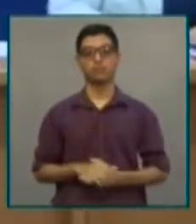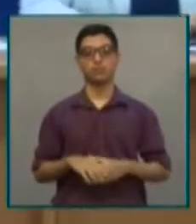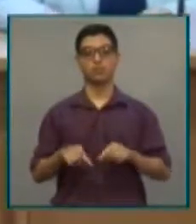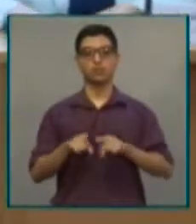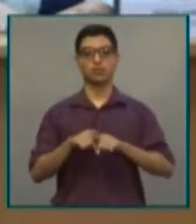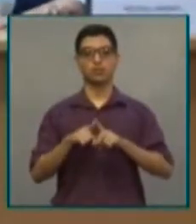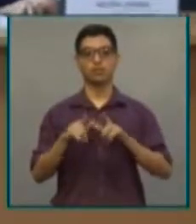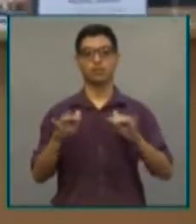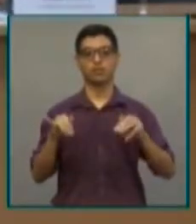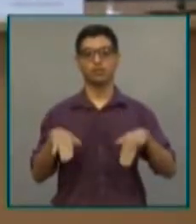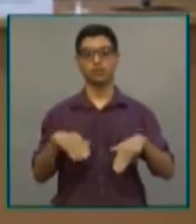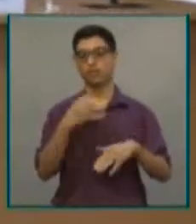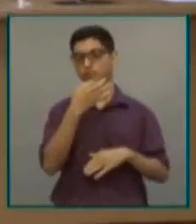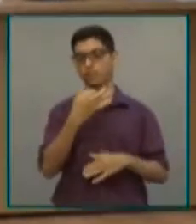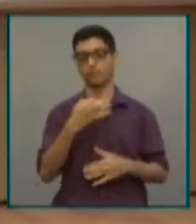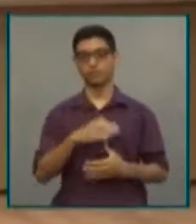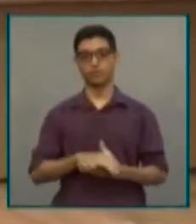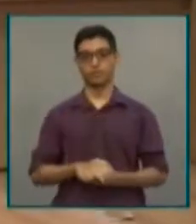Candidato Luiz Antônio Lima.